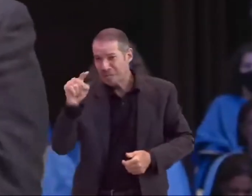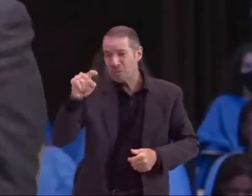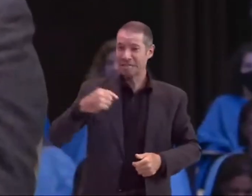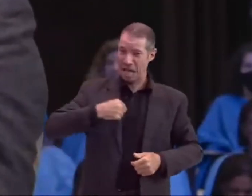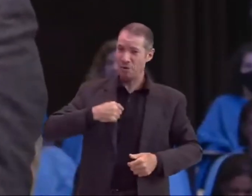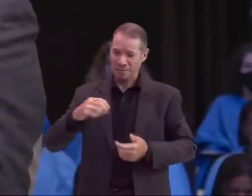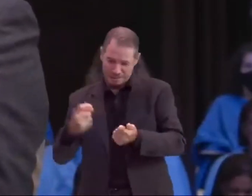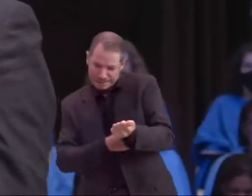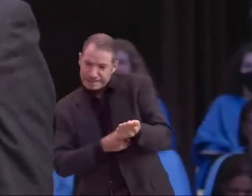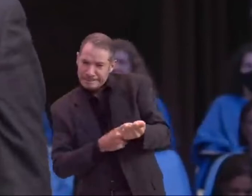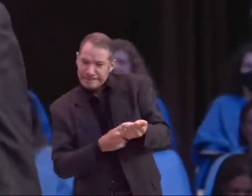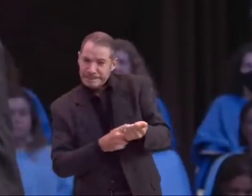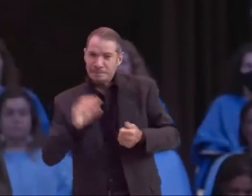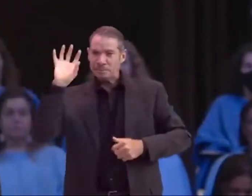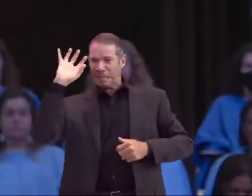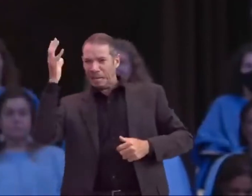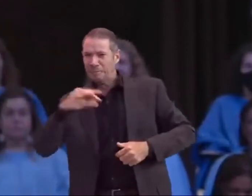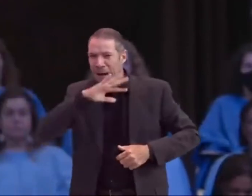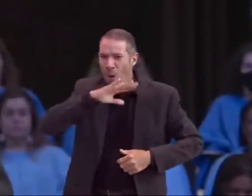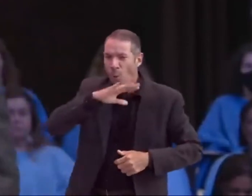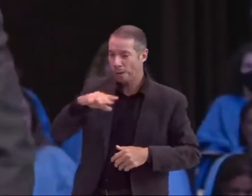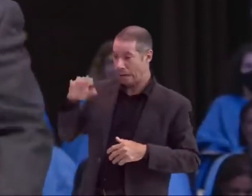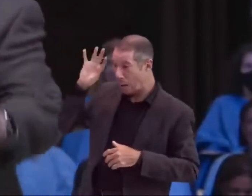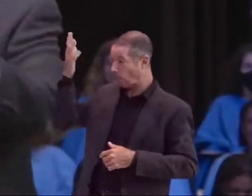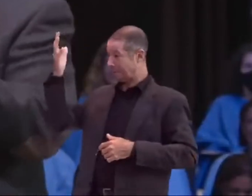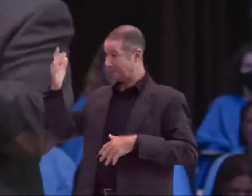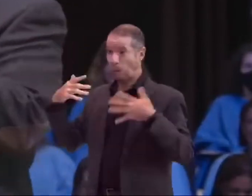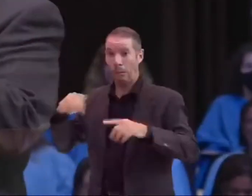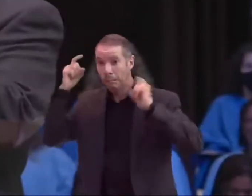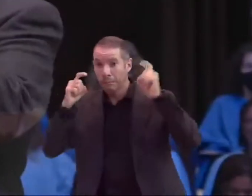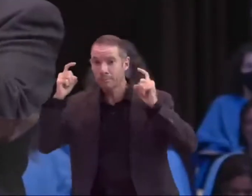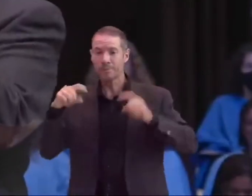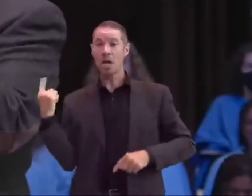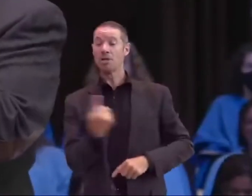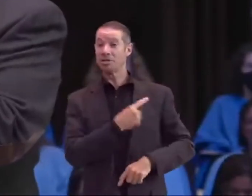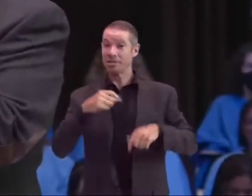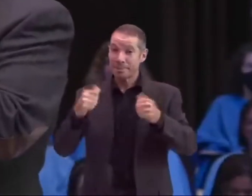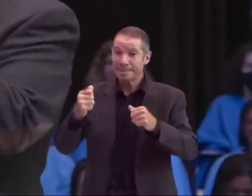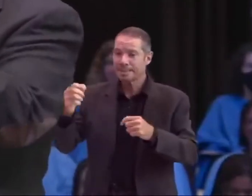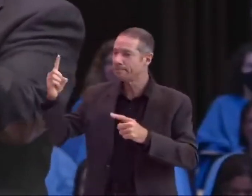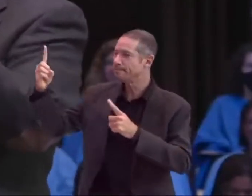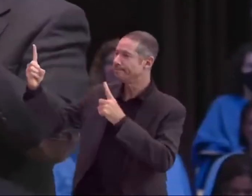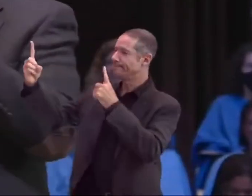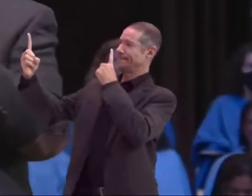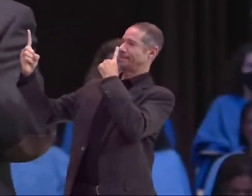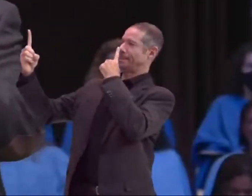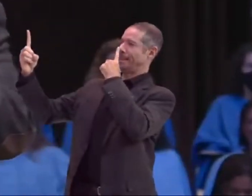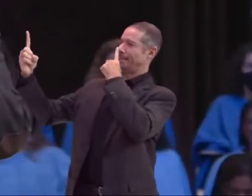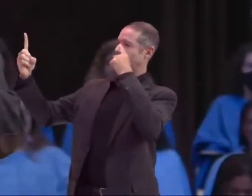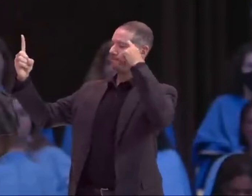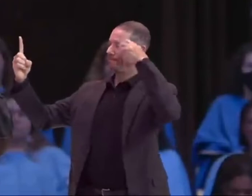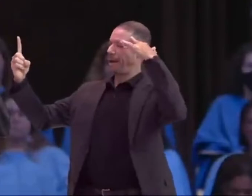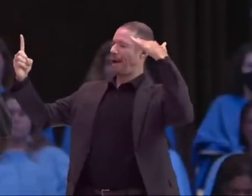eu fico, né? Aquele plim que chega assim e fala: meu Deus, o que foi? O que aconteceu? Né? E a gente precisa ter intimidade. É disso que o Senhor